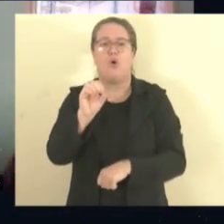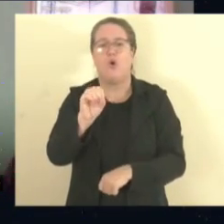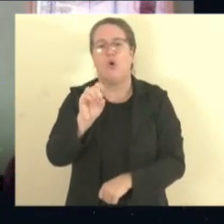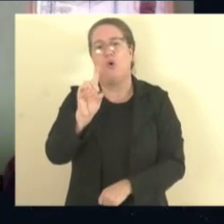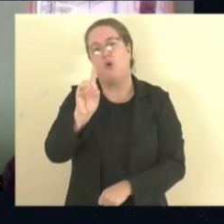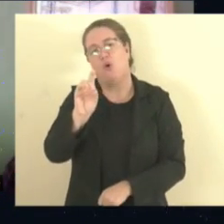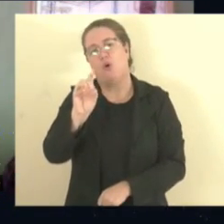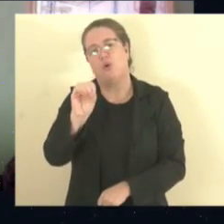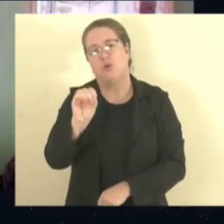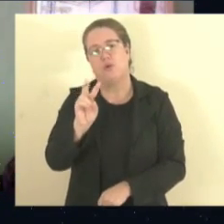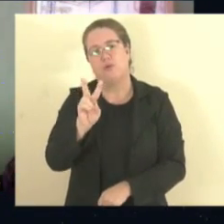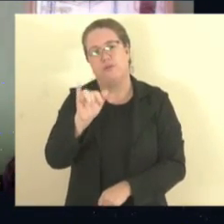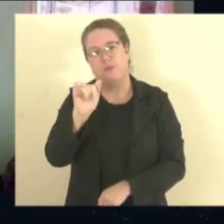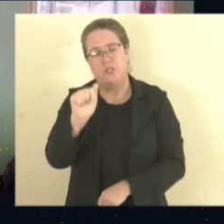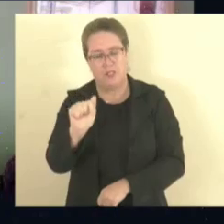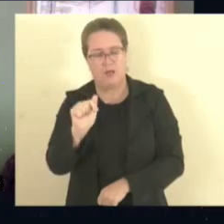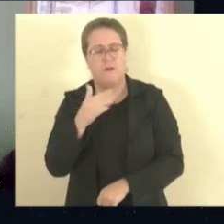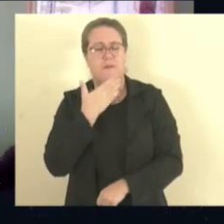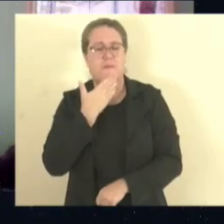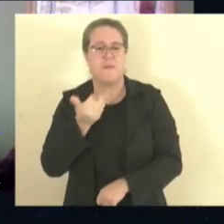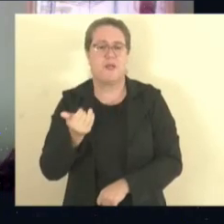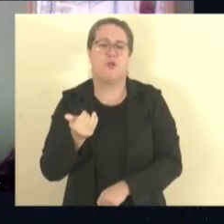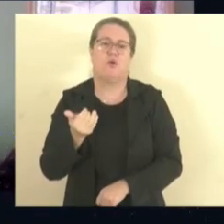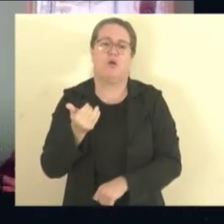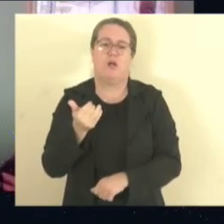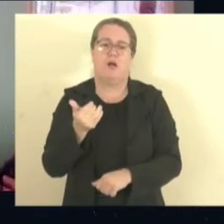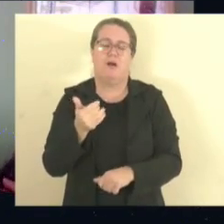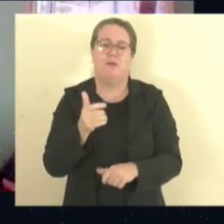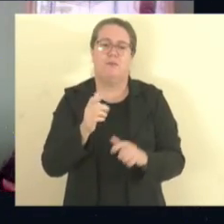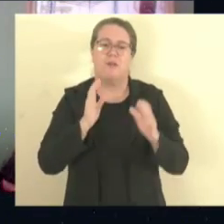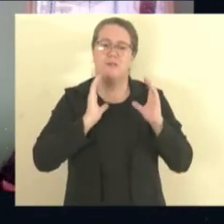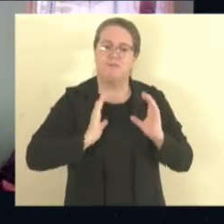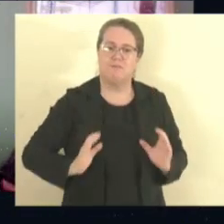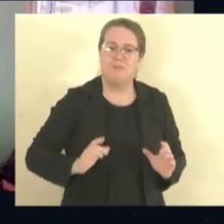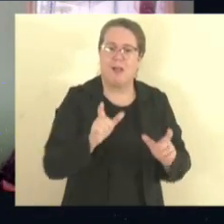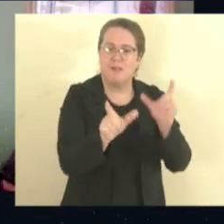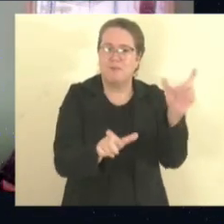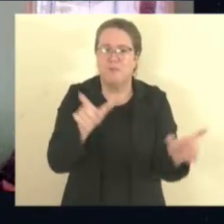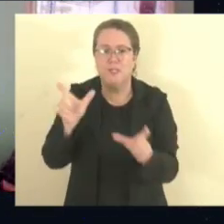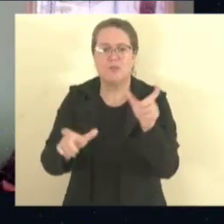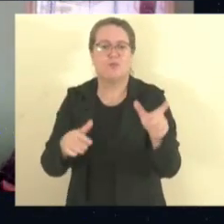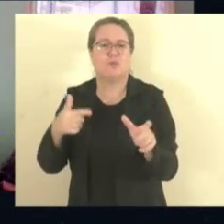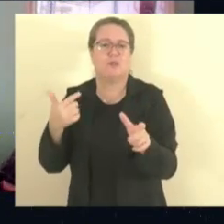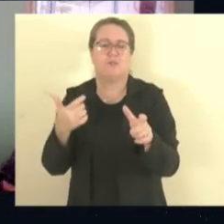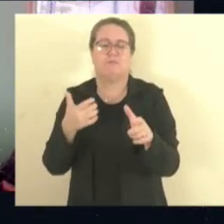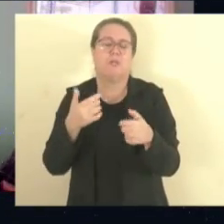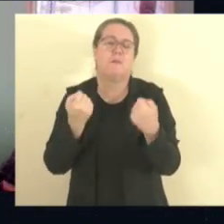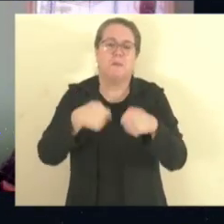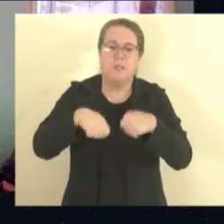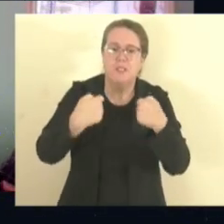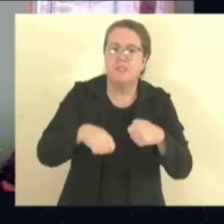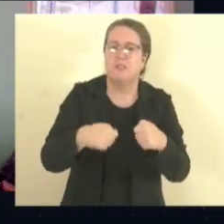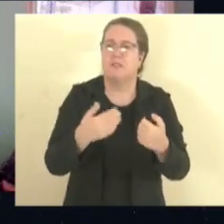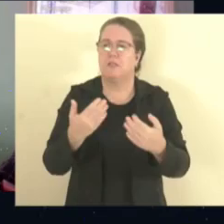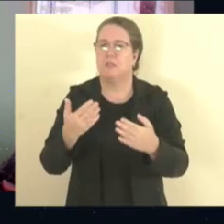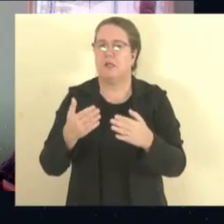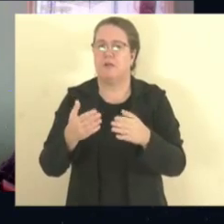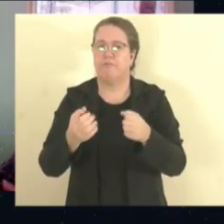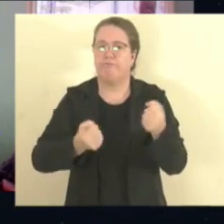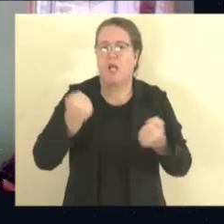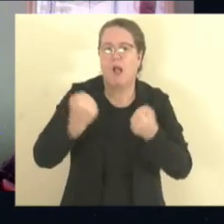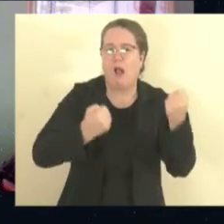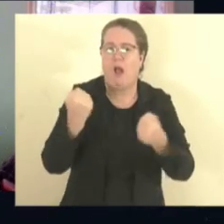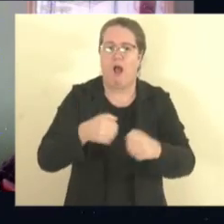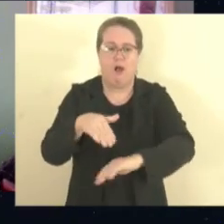o custeio do cidadão que trafega nas rodovias estaduais, né? Não danificando seus carros. Então é um projeto de